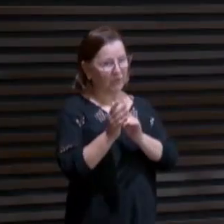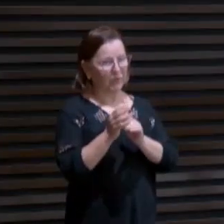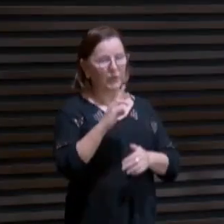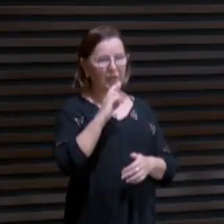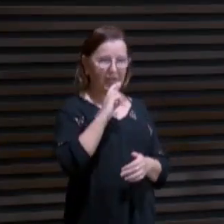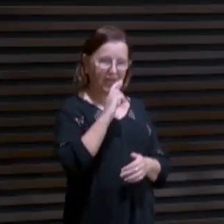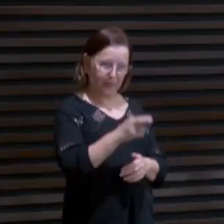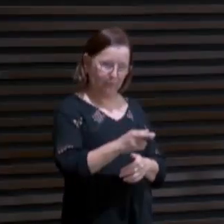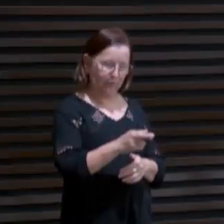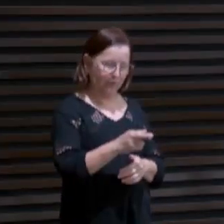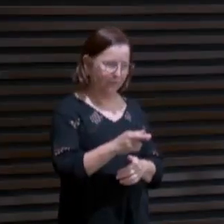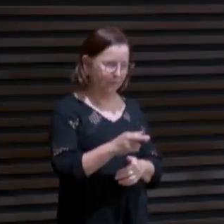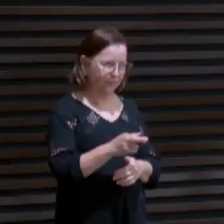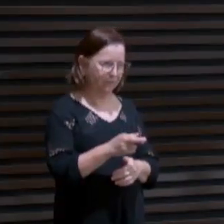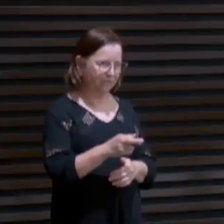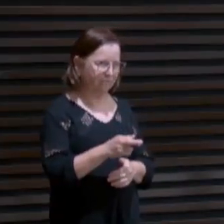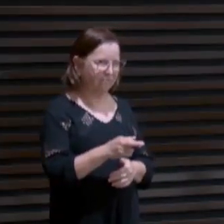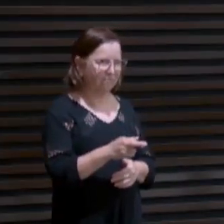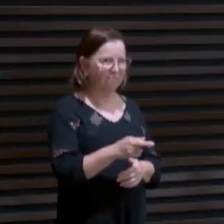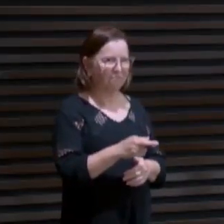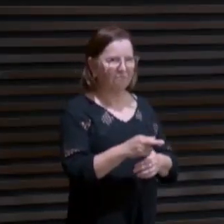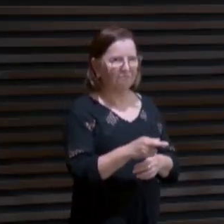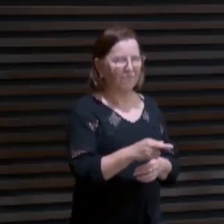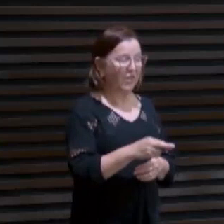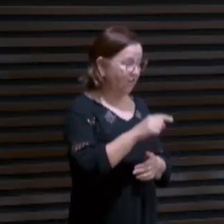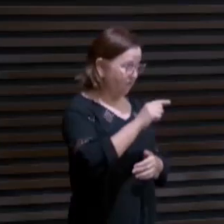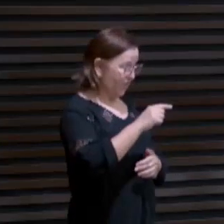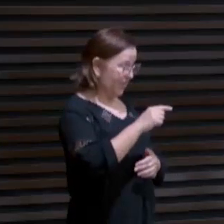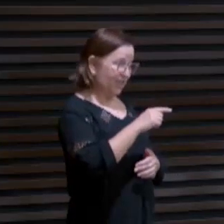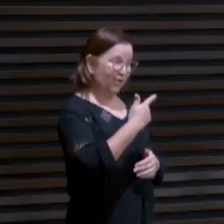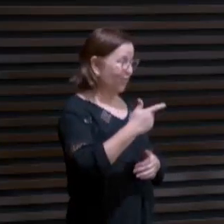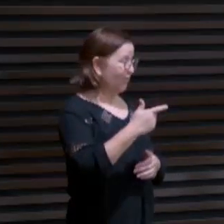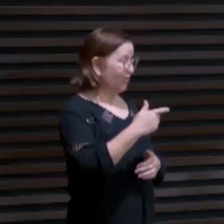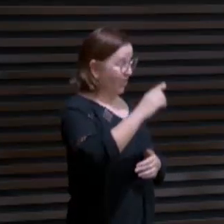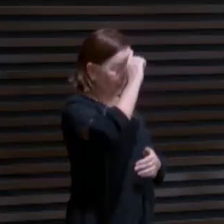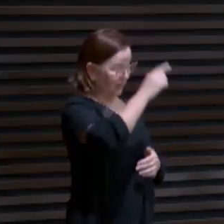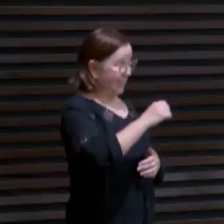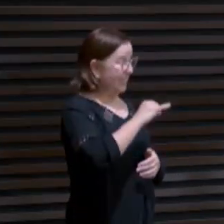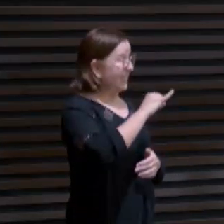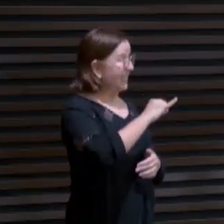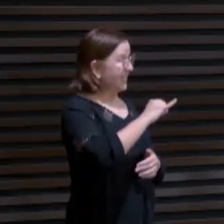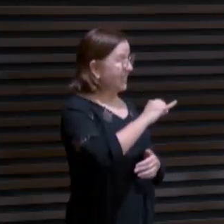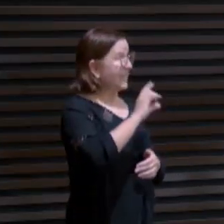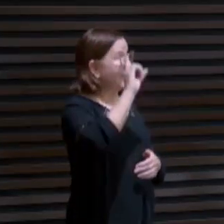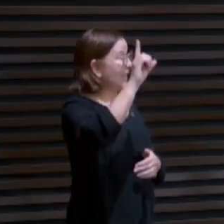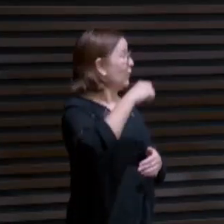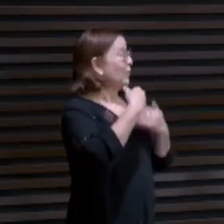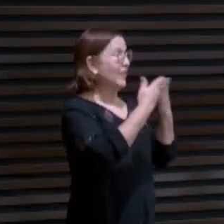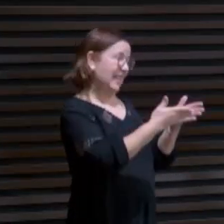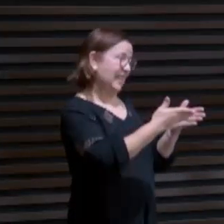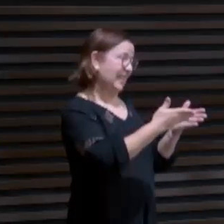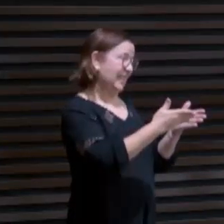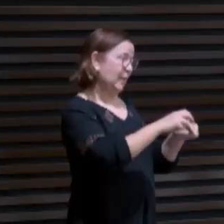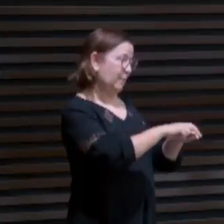Respondeu Jesus: nenhuma autoridade terias sobre mim, se de cima não te fosse dada. Por isso, quem